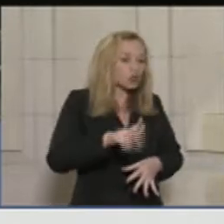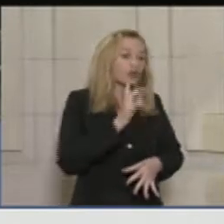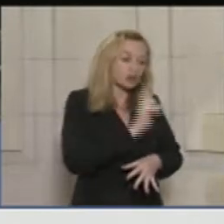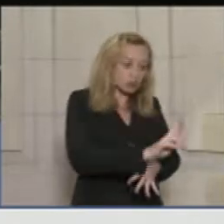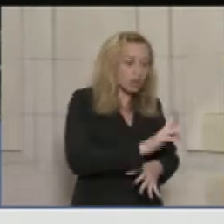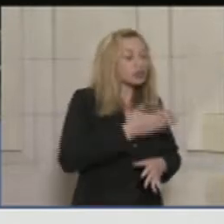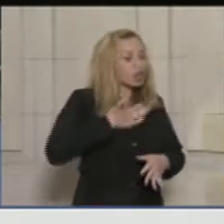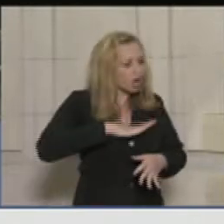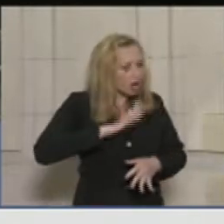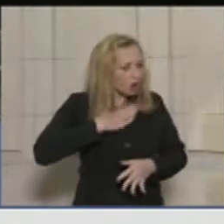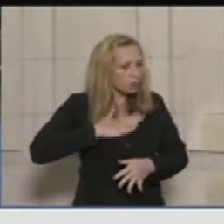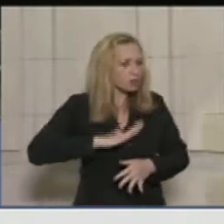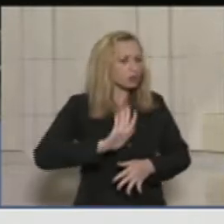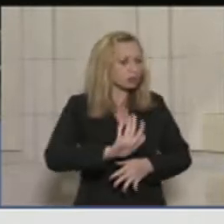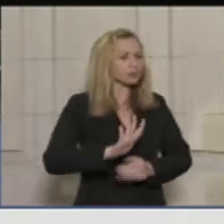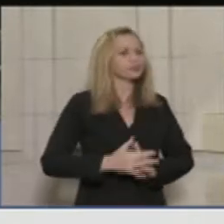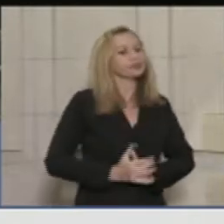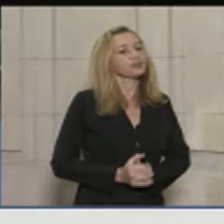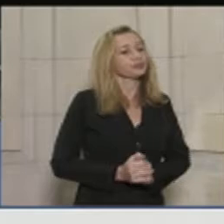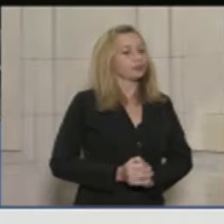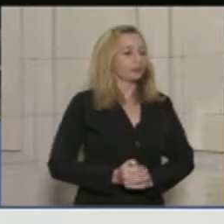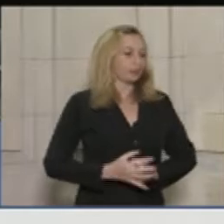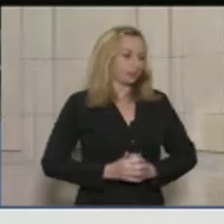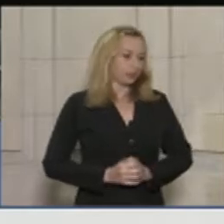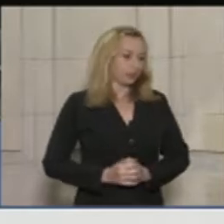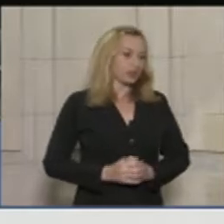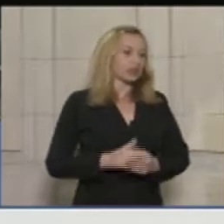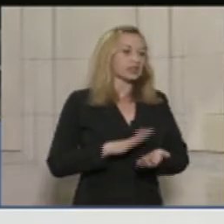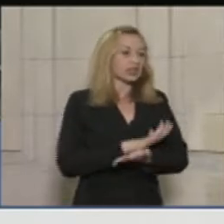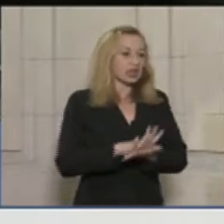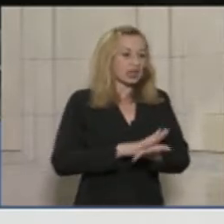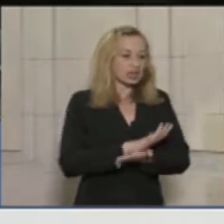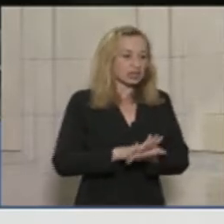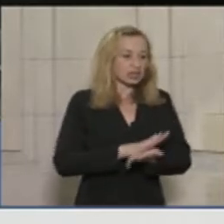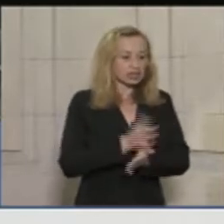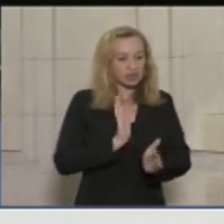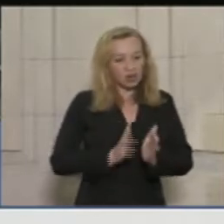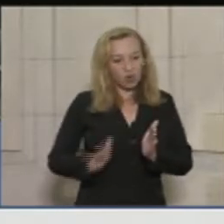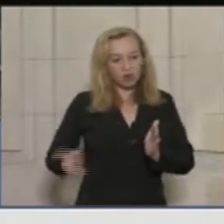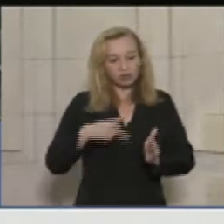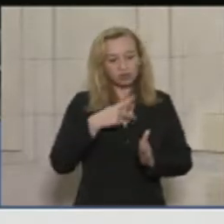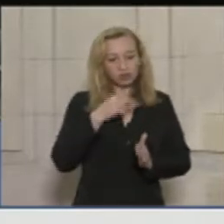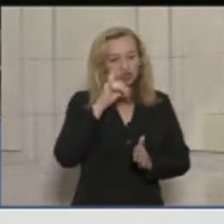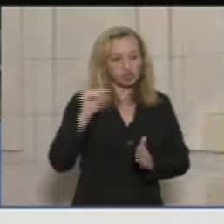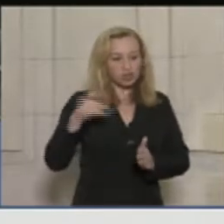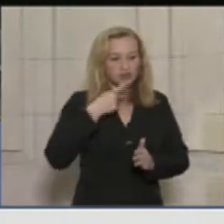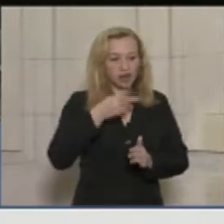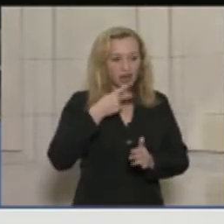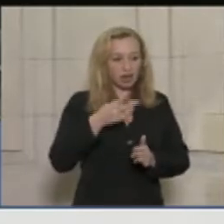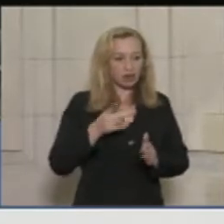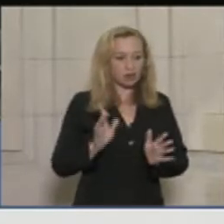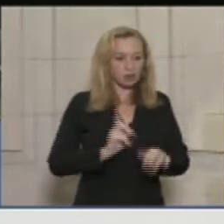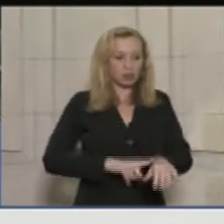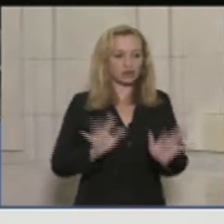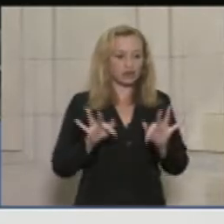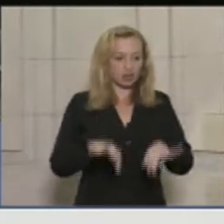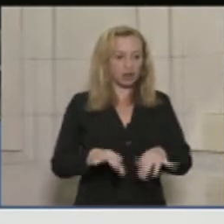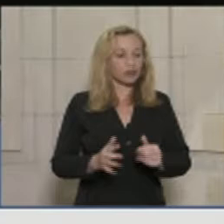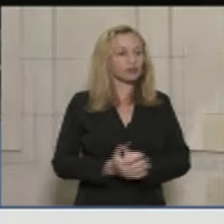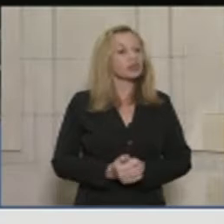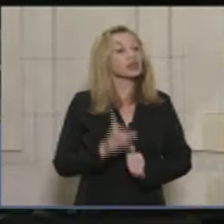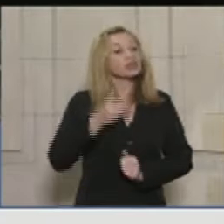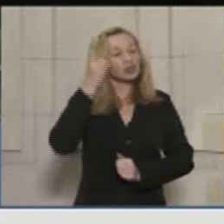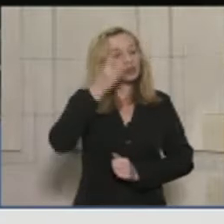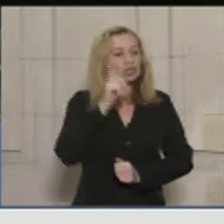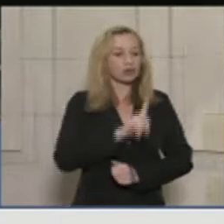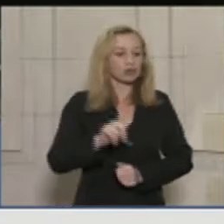Vossa Excelência pode ficar tranquilo. Nada mais havendo a tratar na ordem do dia, passa o expediente final.